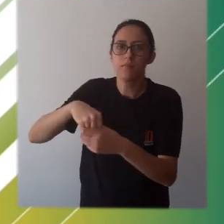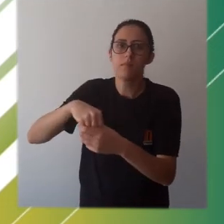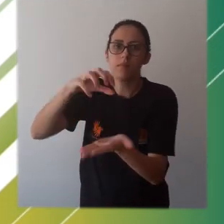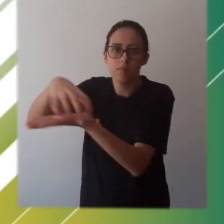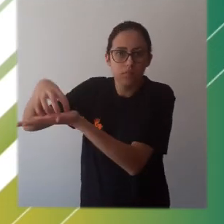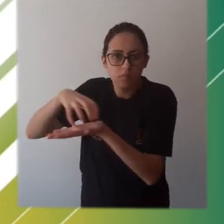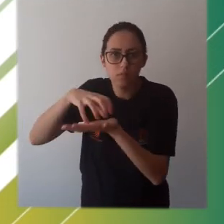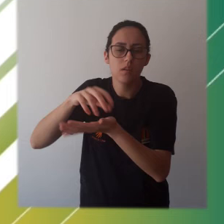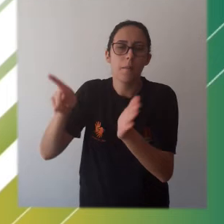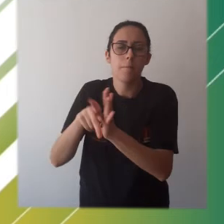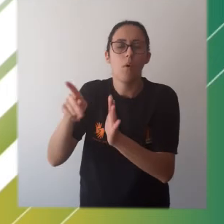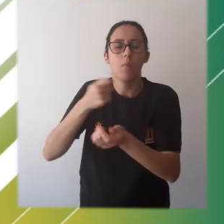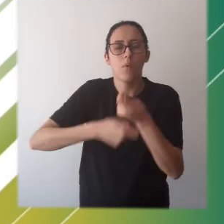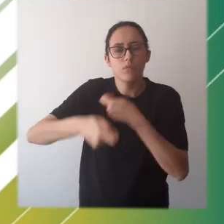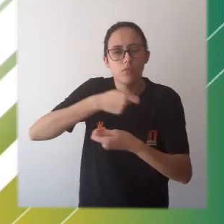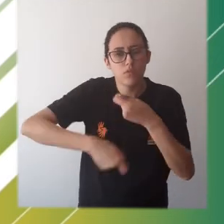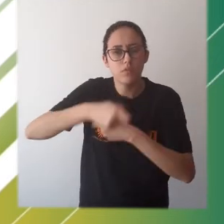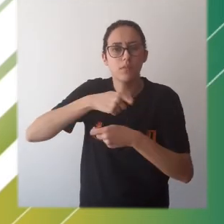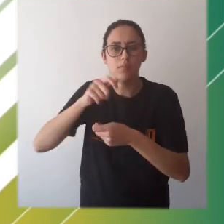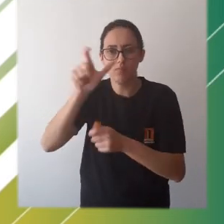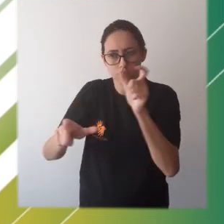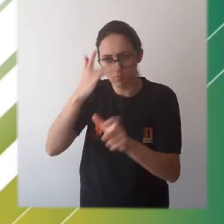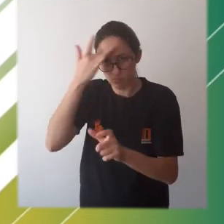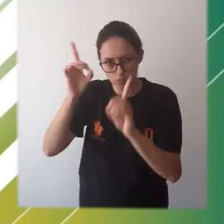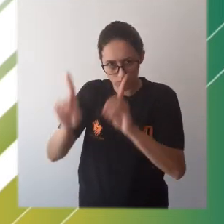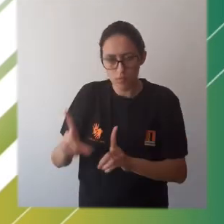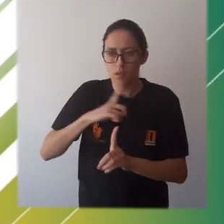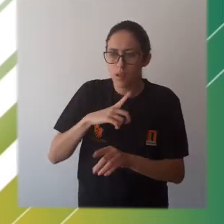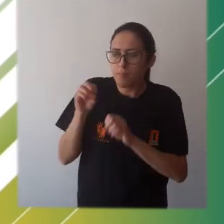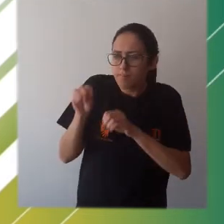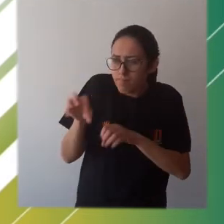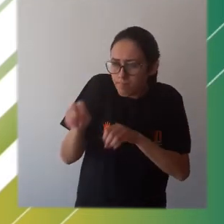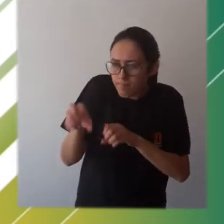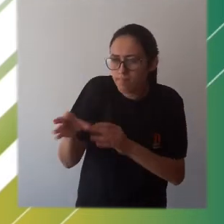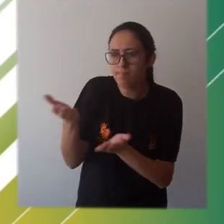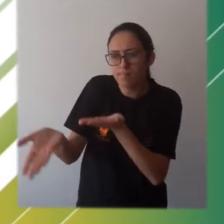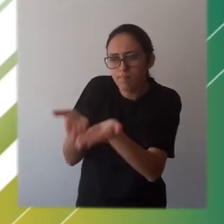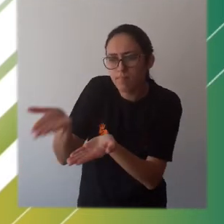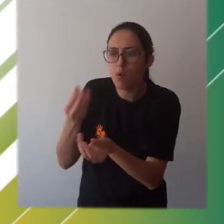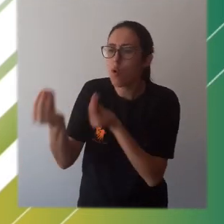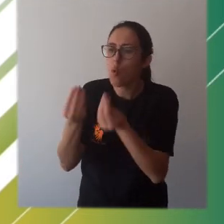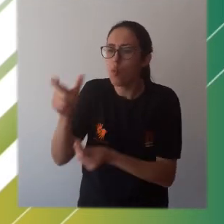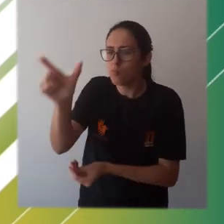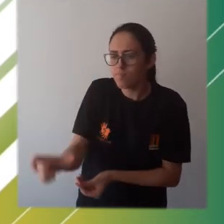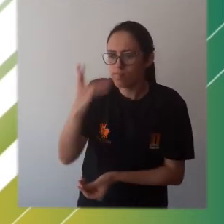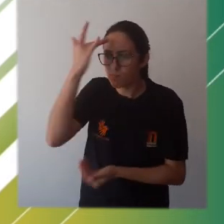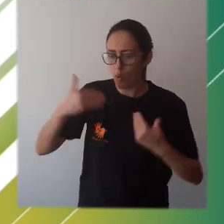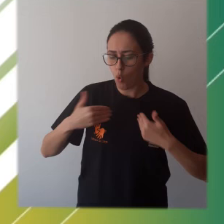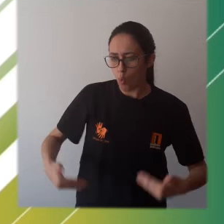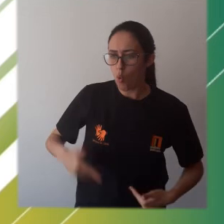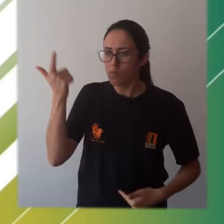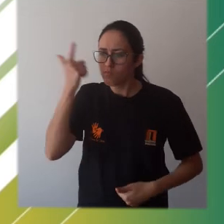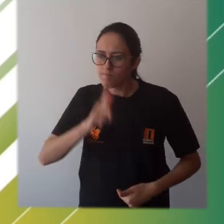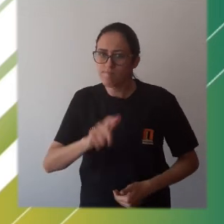das entidades de administração do desporto, de prática esportiva, já com um toque mais voltado ao rendimento